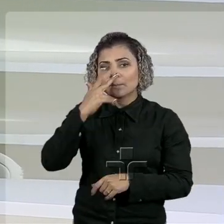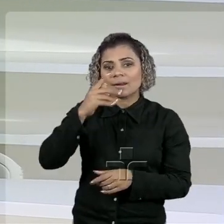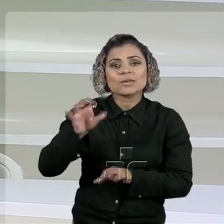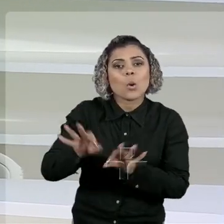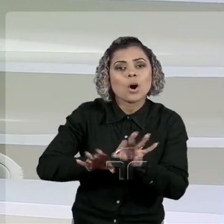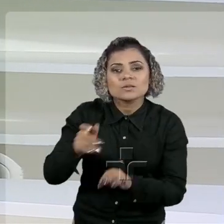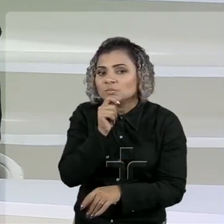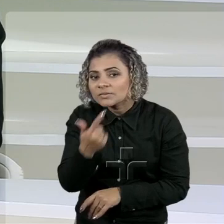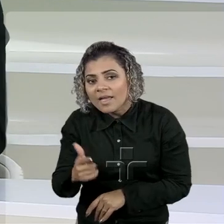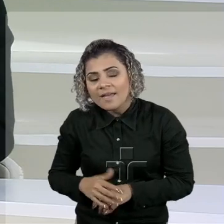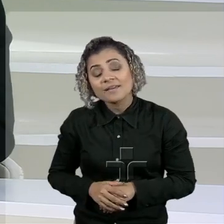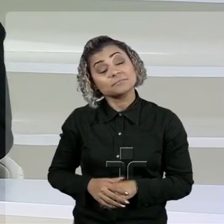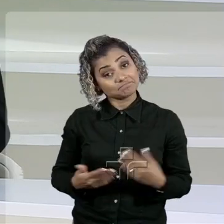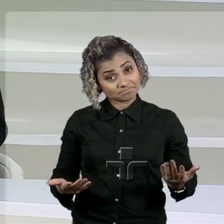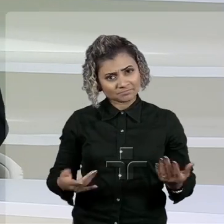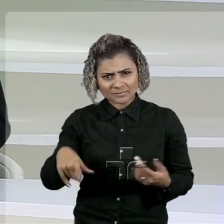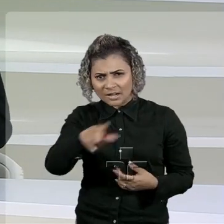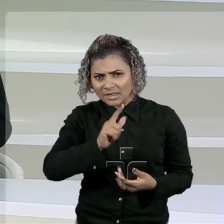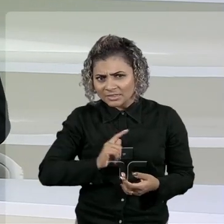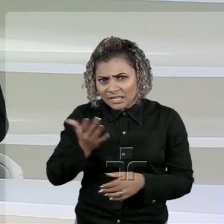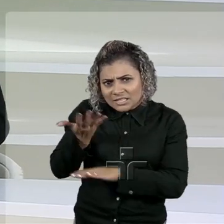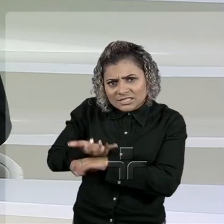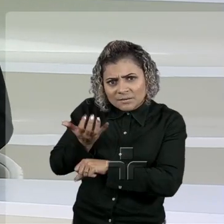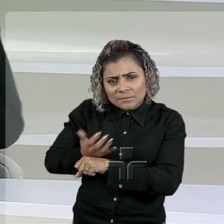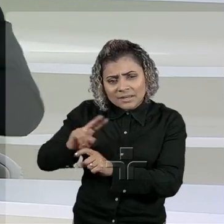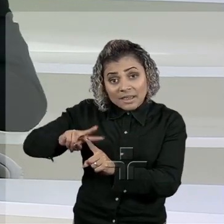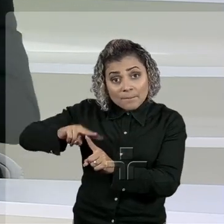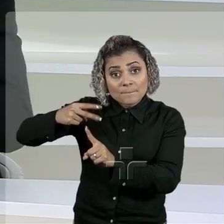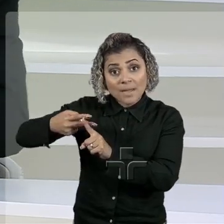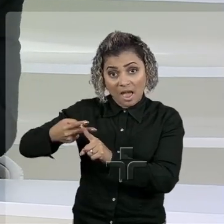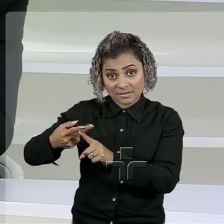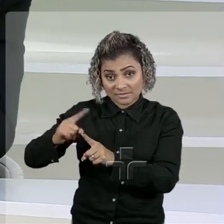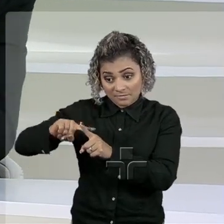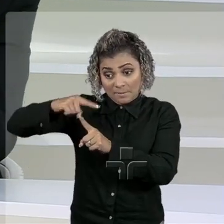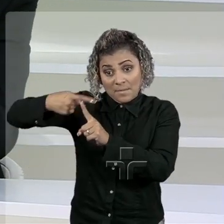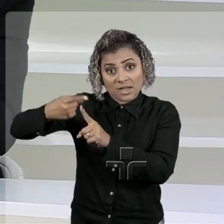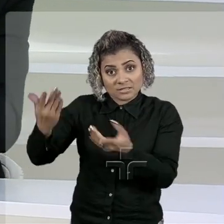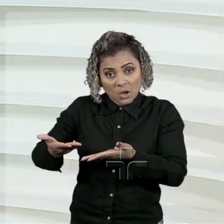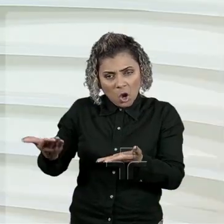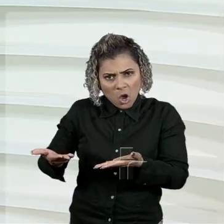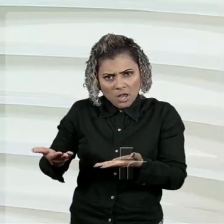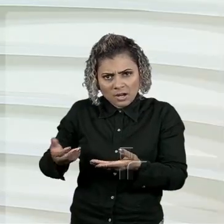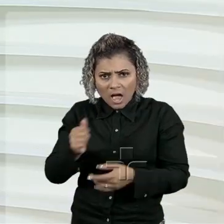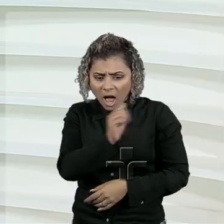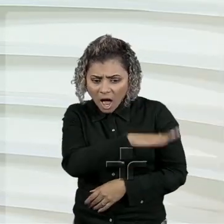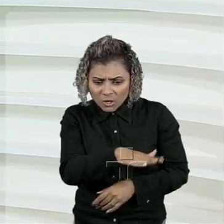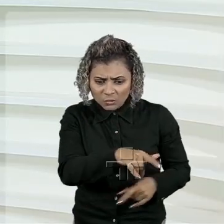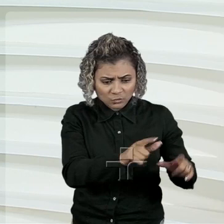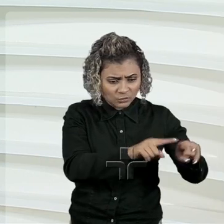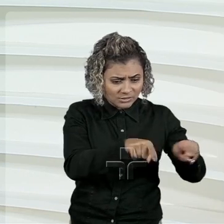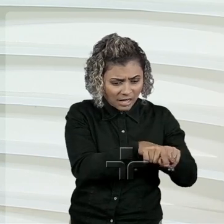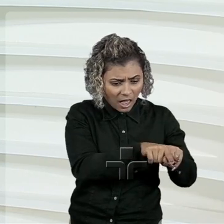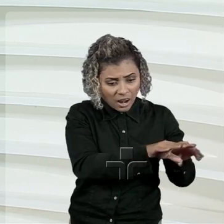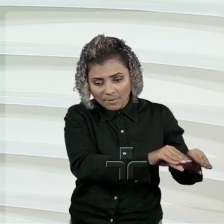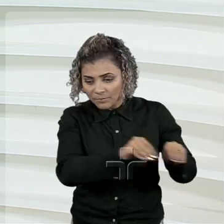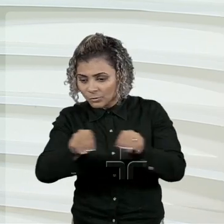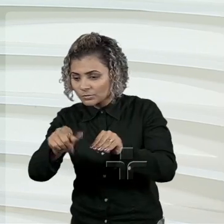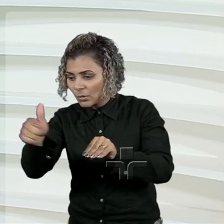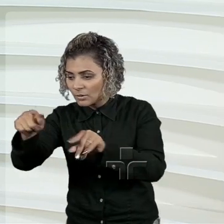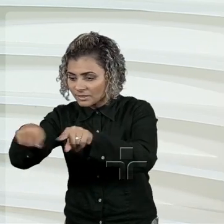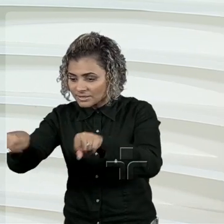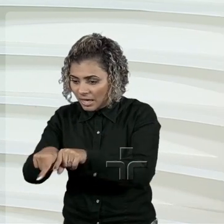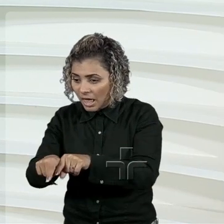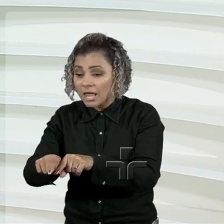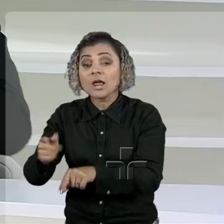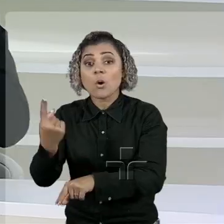ter mais uma disciplina por dia. Então, vai ser o aluno que vai sair de uma sala para ir para outra, vai ter mais um